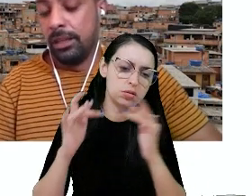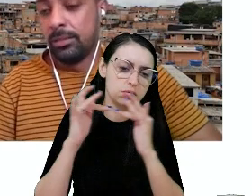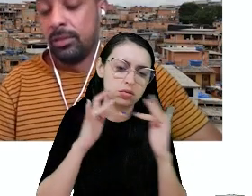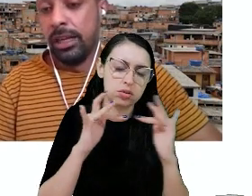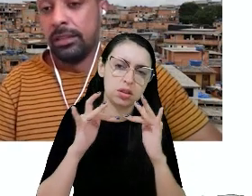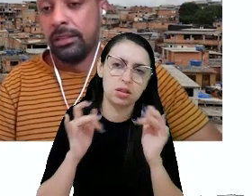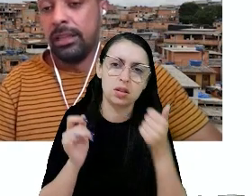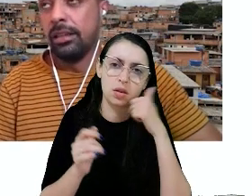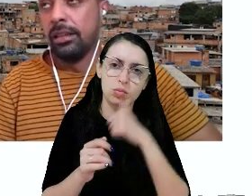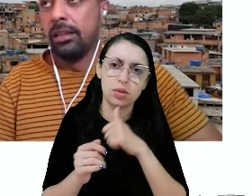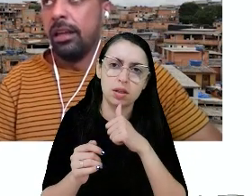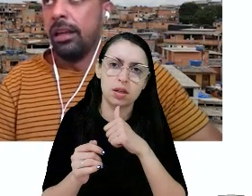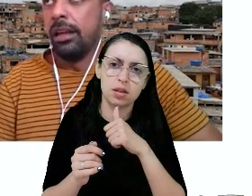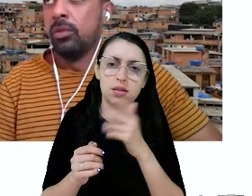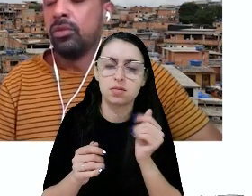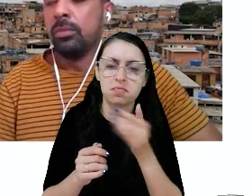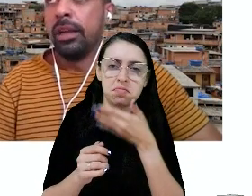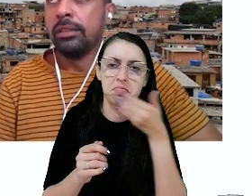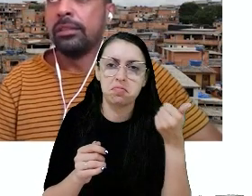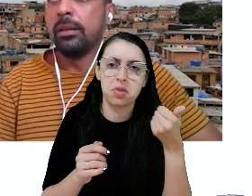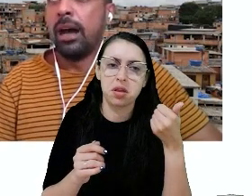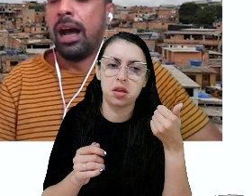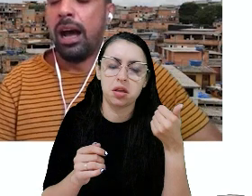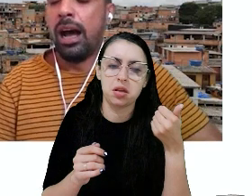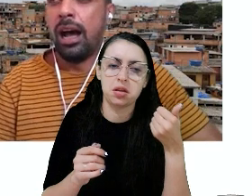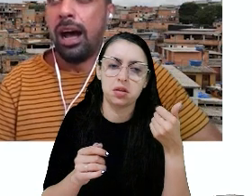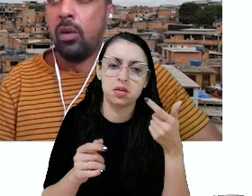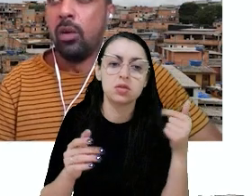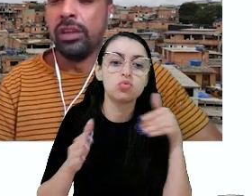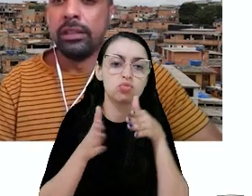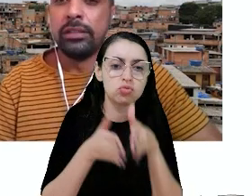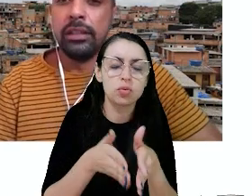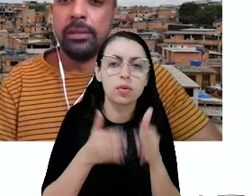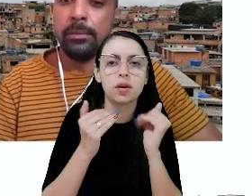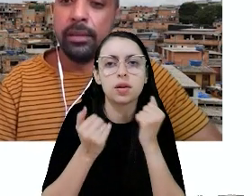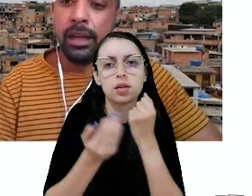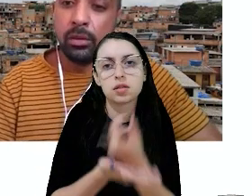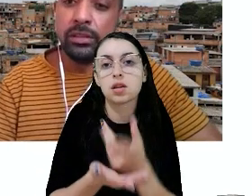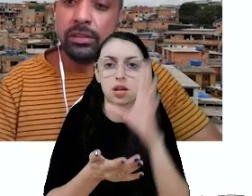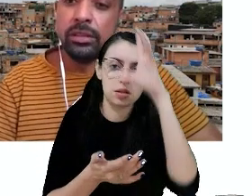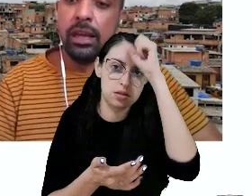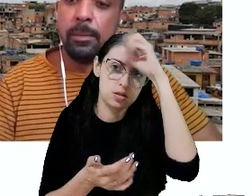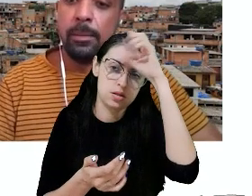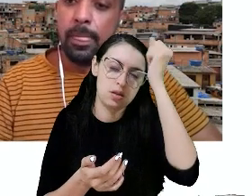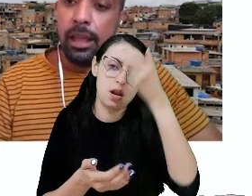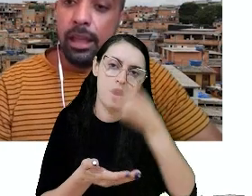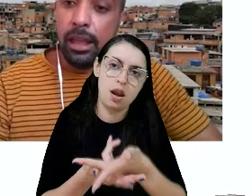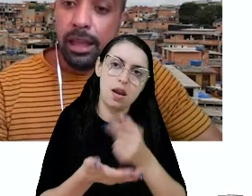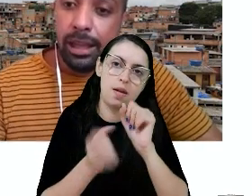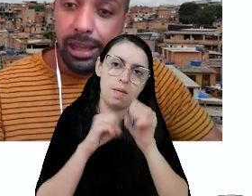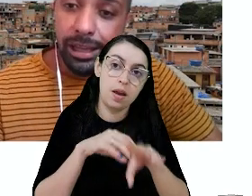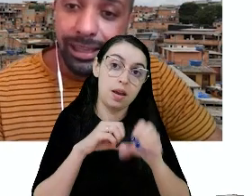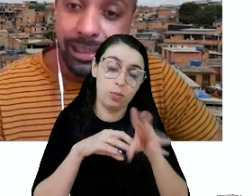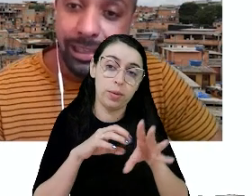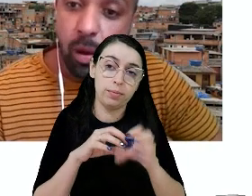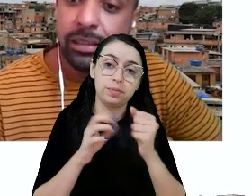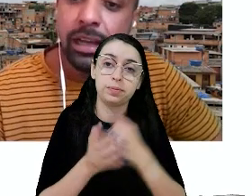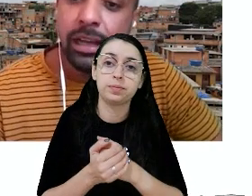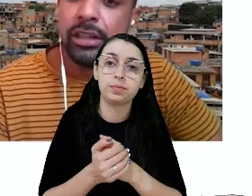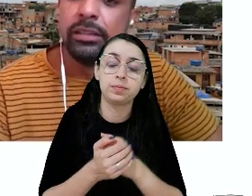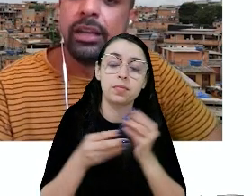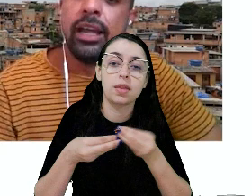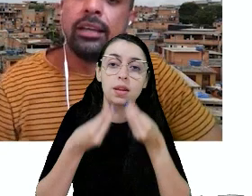pandêmicas, que as mulheres têm muito mais a oferecer, a nos ensinar,